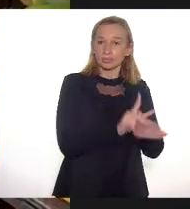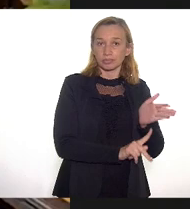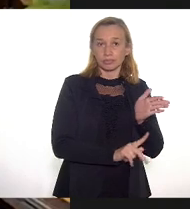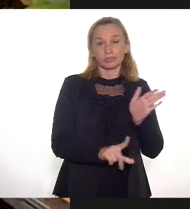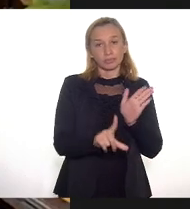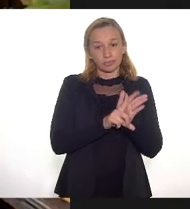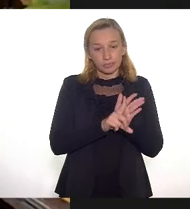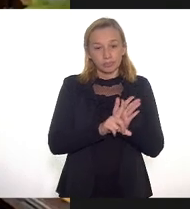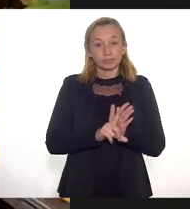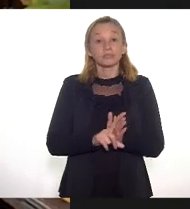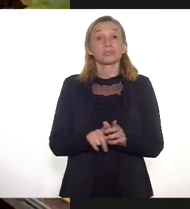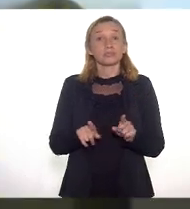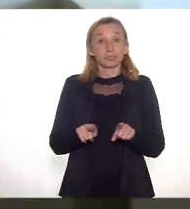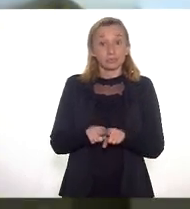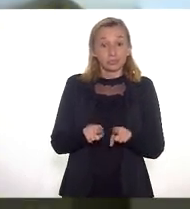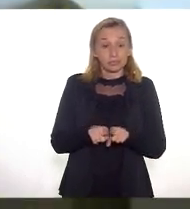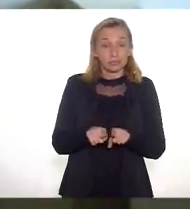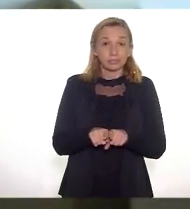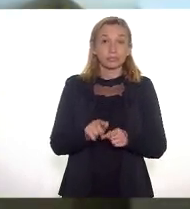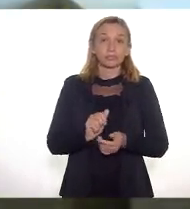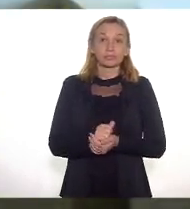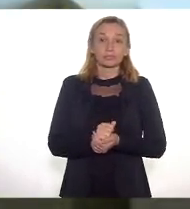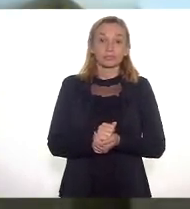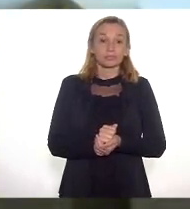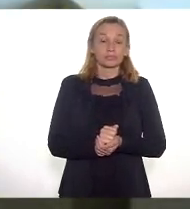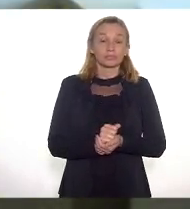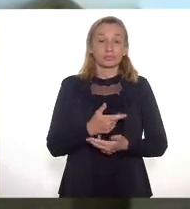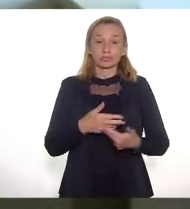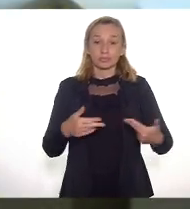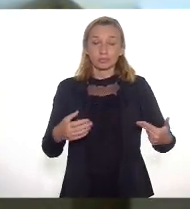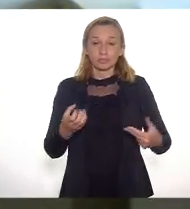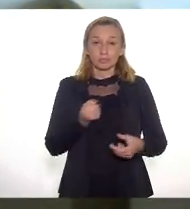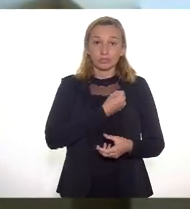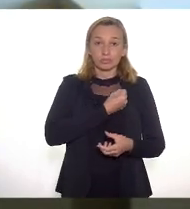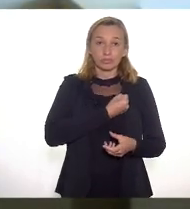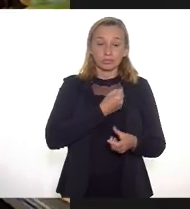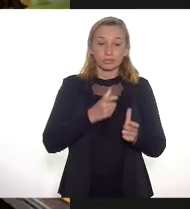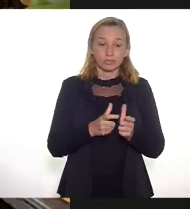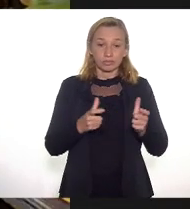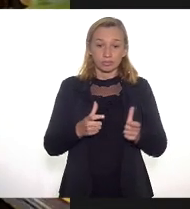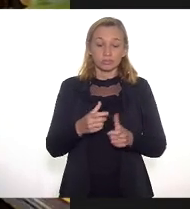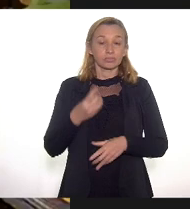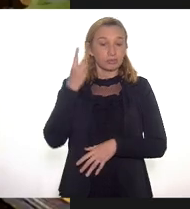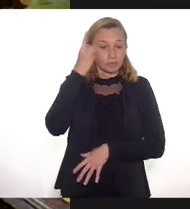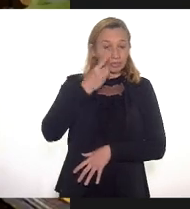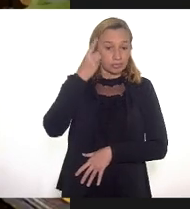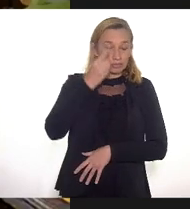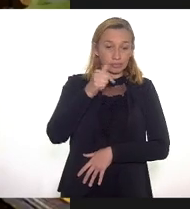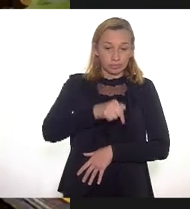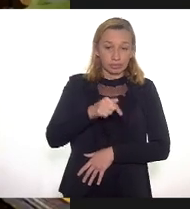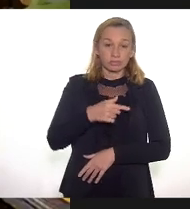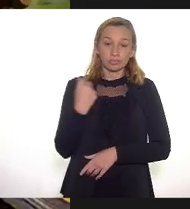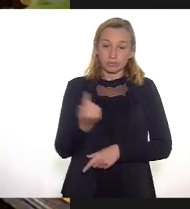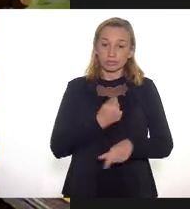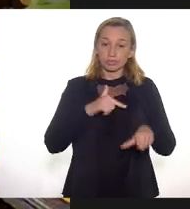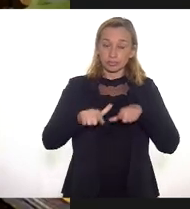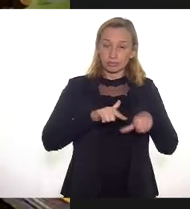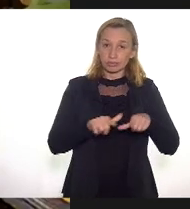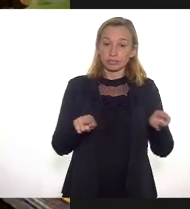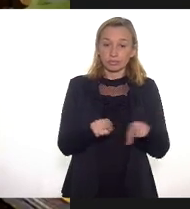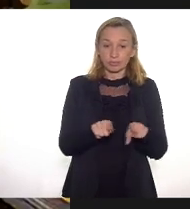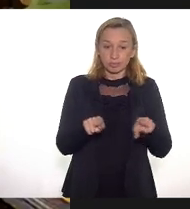lei, assim como a grande parte dos deputados e as deputadas dessa casa. Nosso mandato também foi